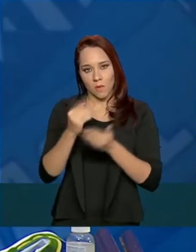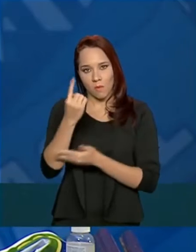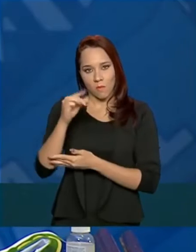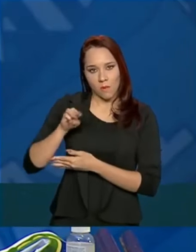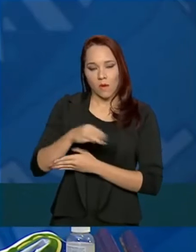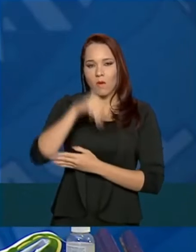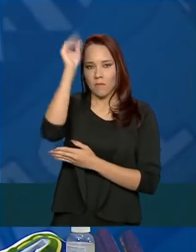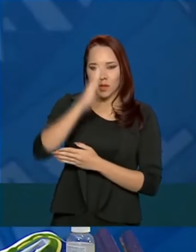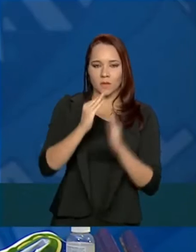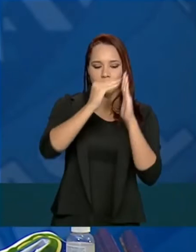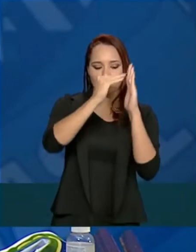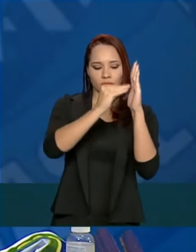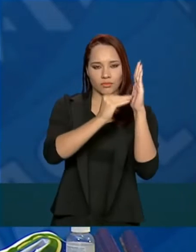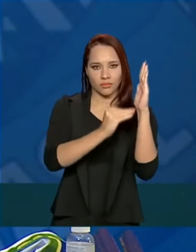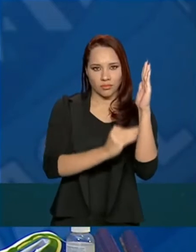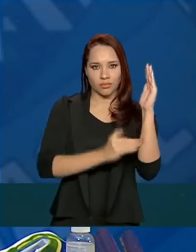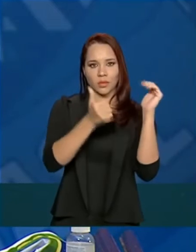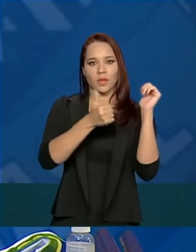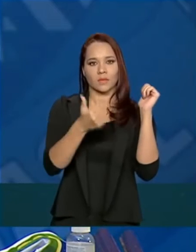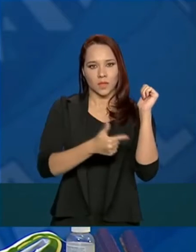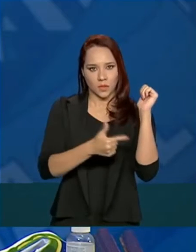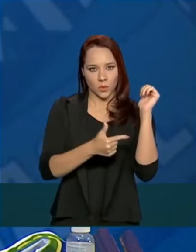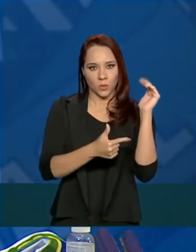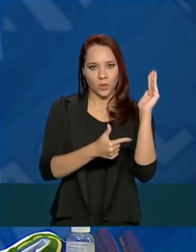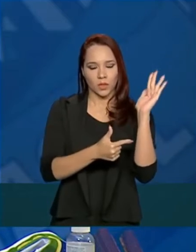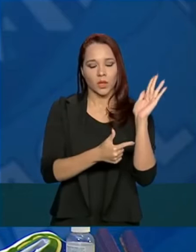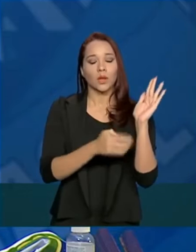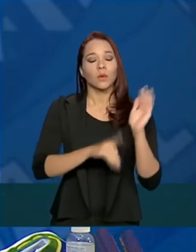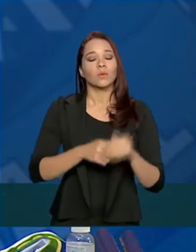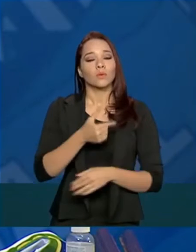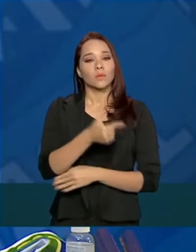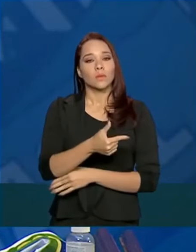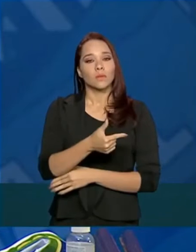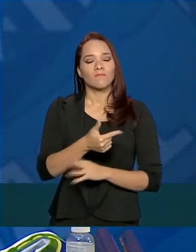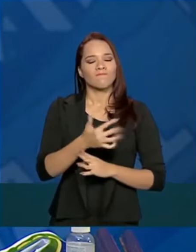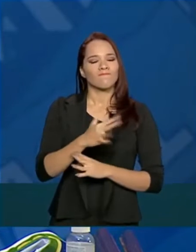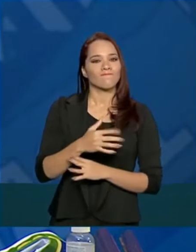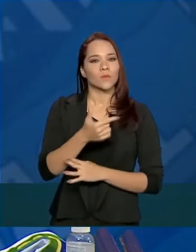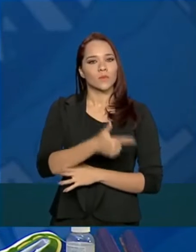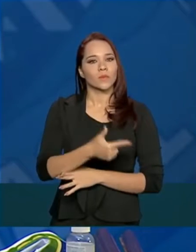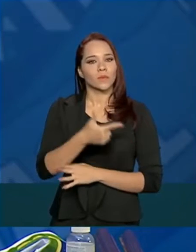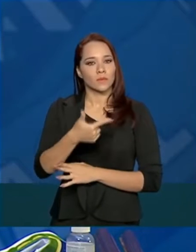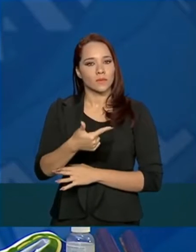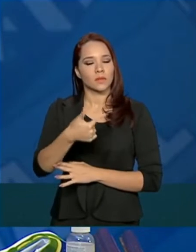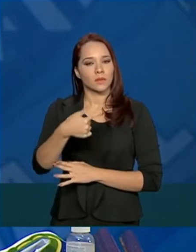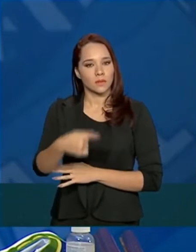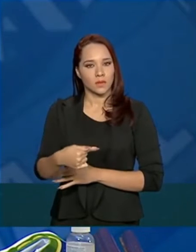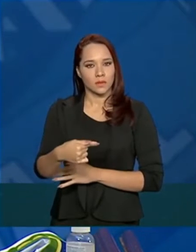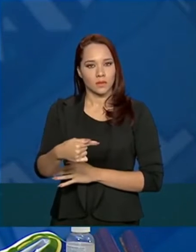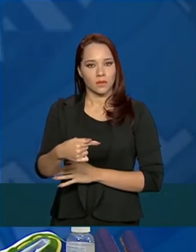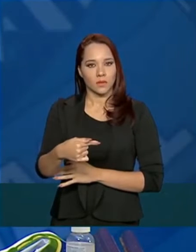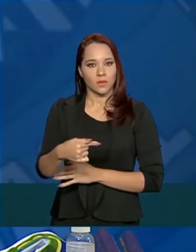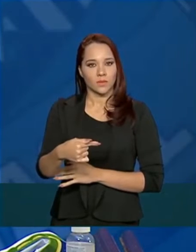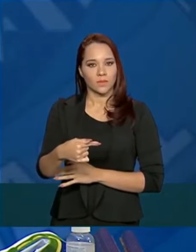fica aproximadamente na 12ª posição, com aproximadamente 227